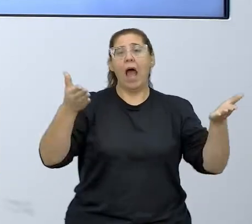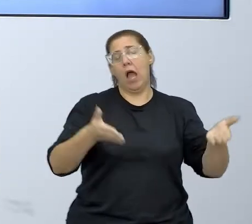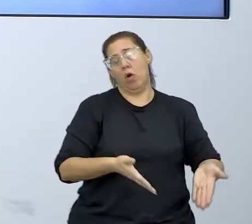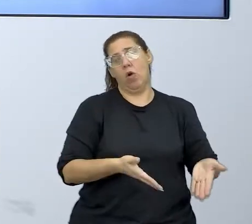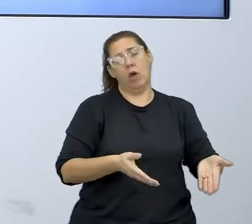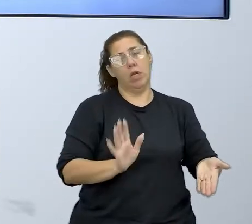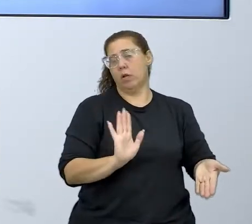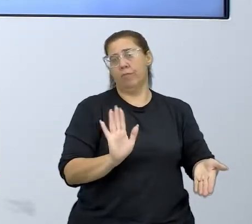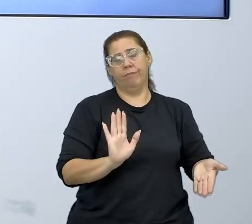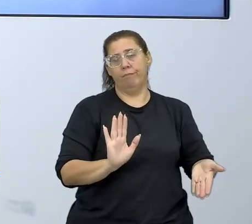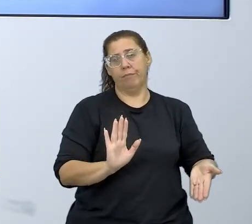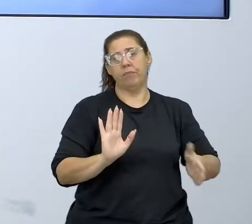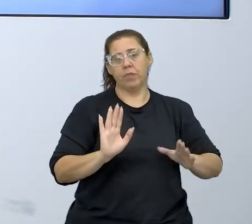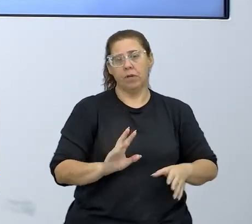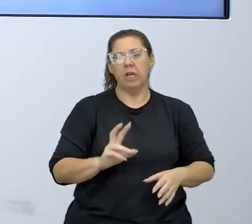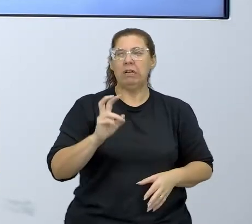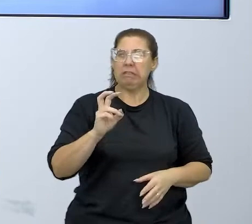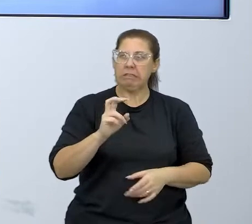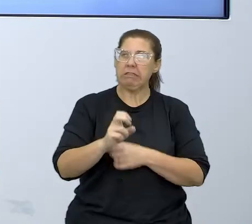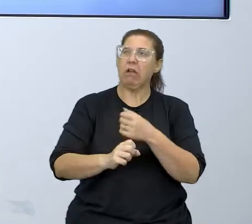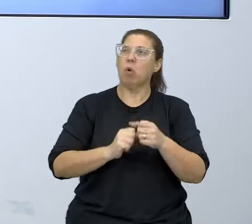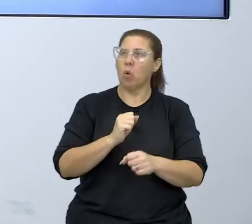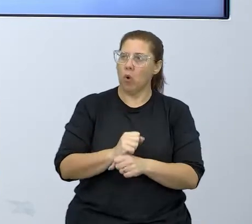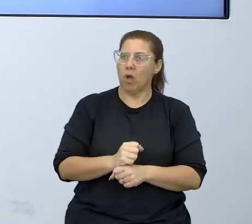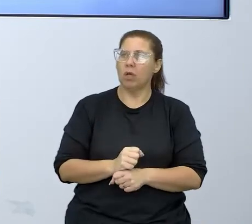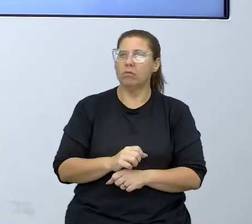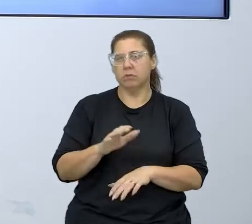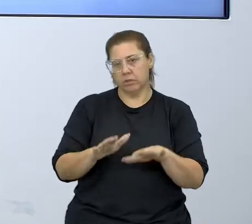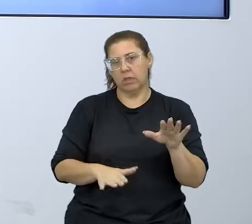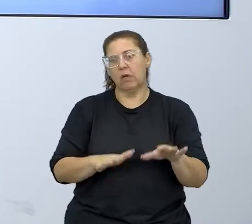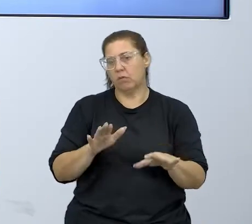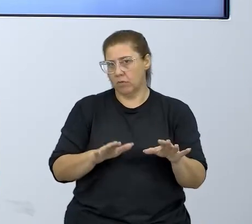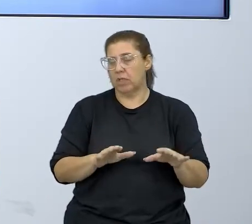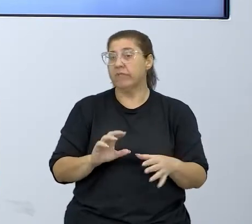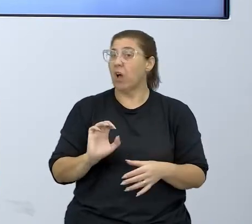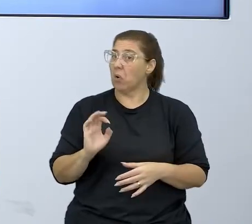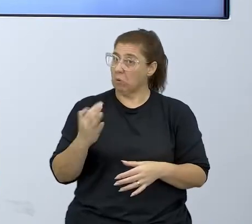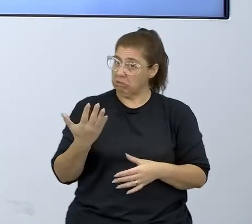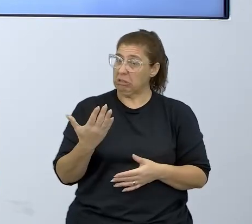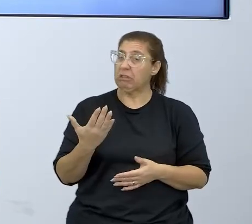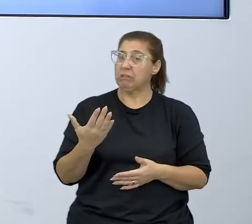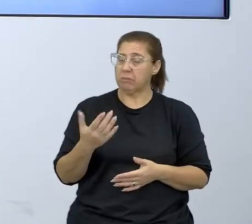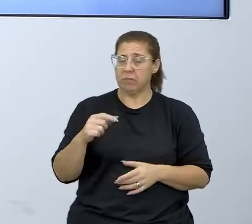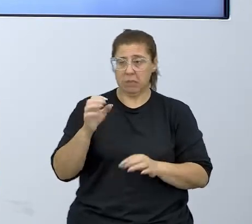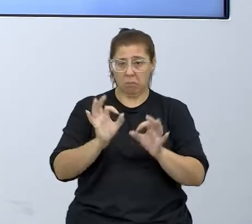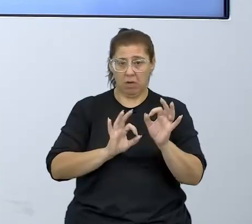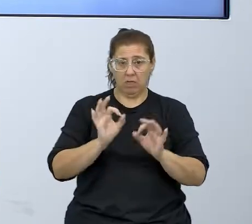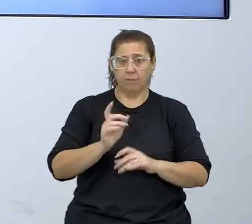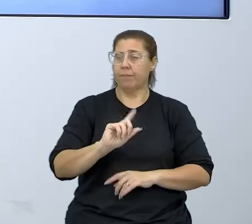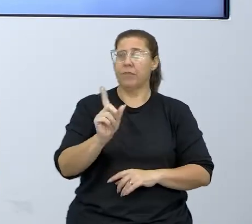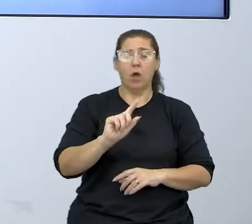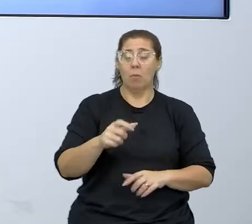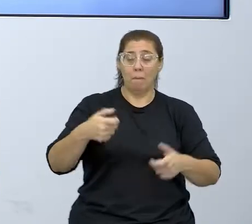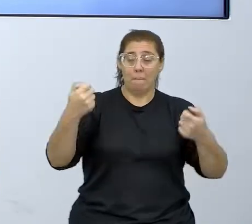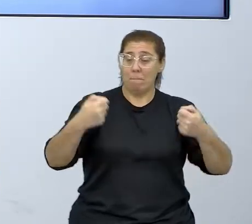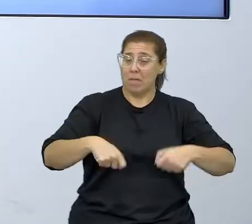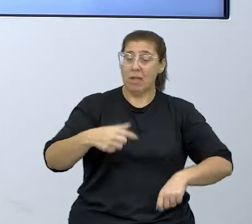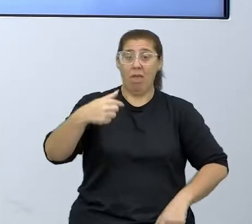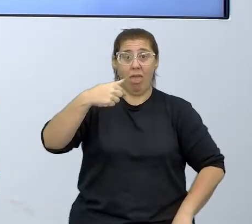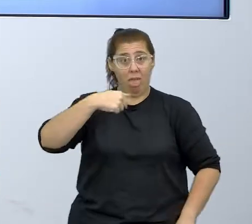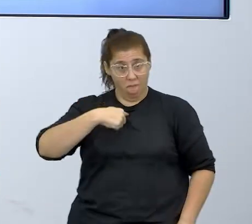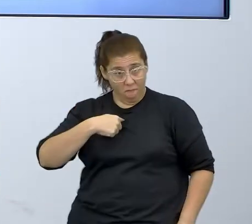dar nada não. Mas daqui uns 5 anos, eu acho que vai estourar alguma coisa, a gente precisa planejar. Não,